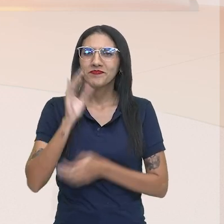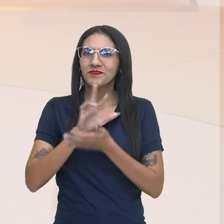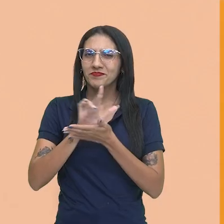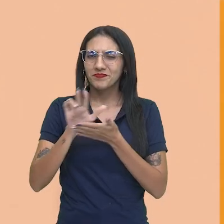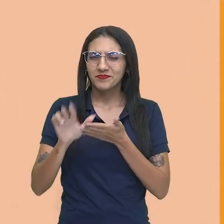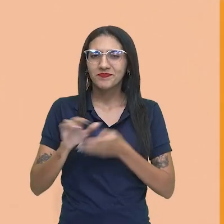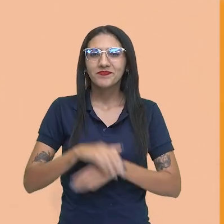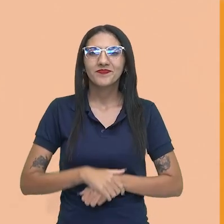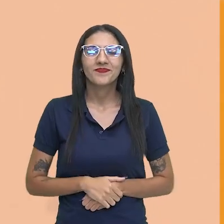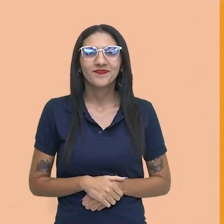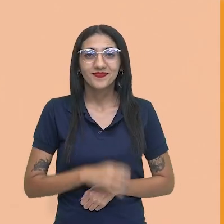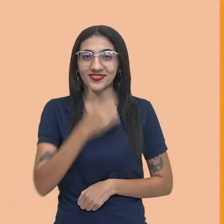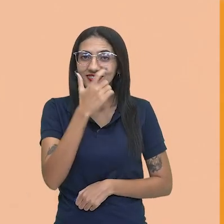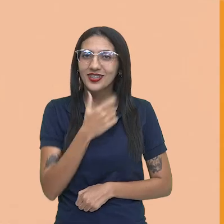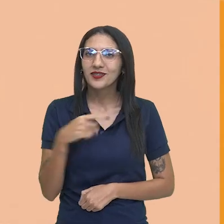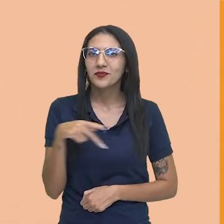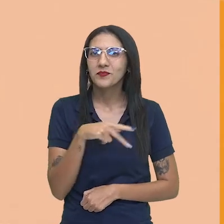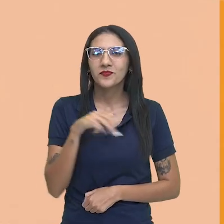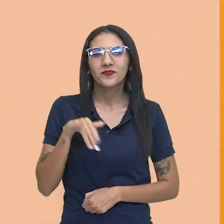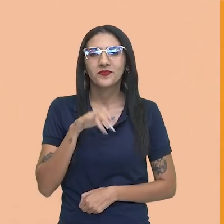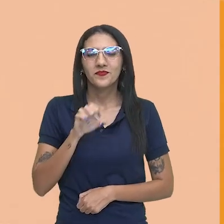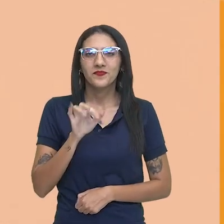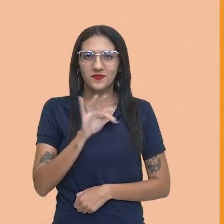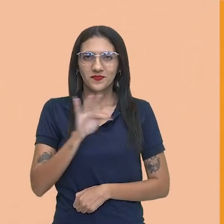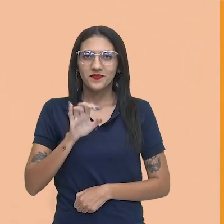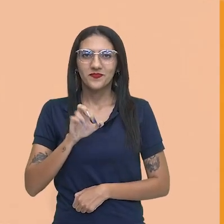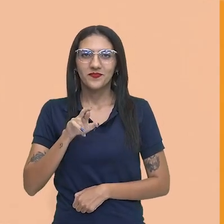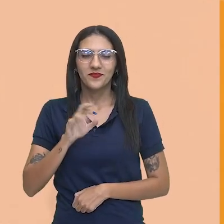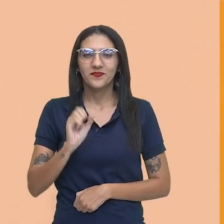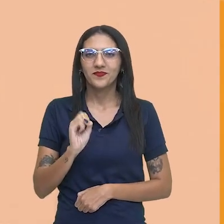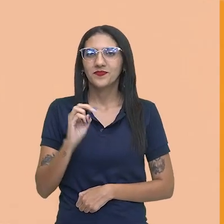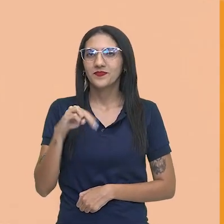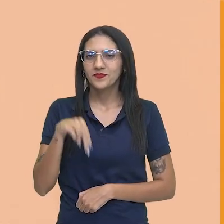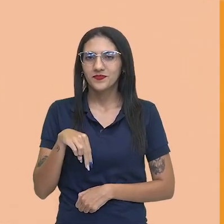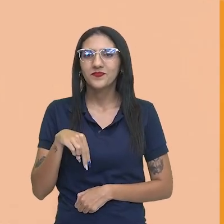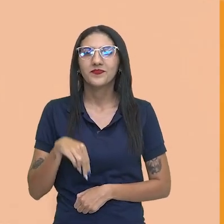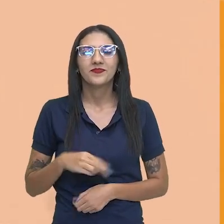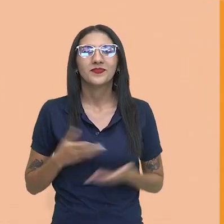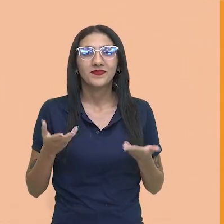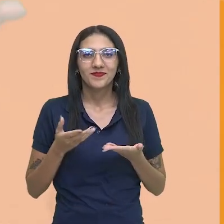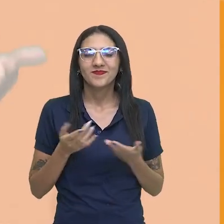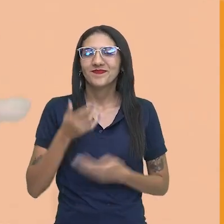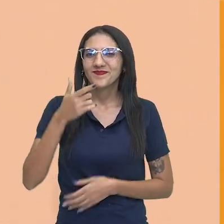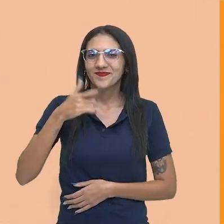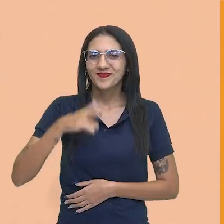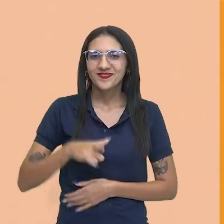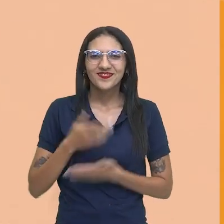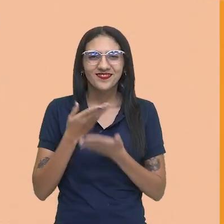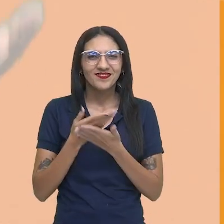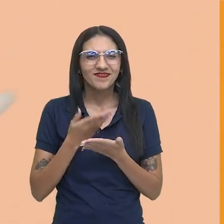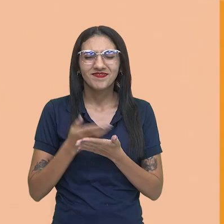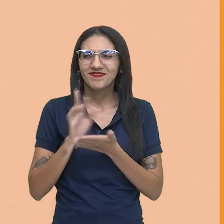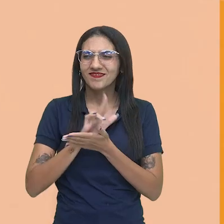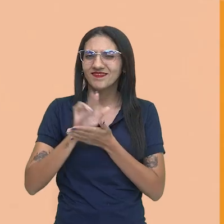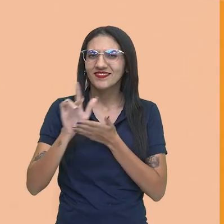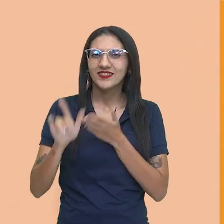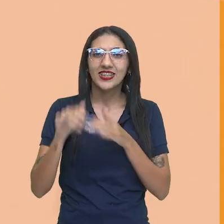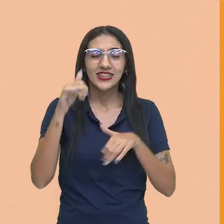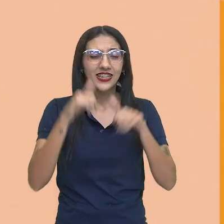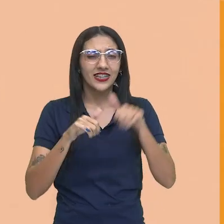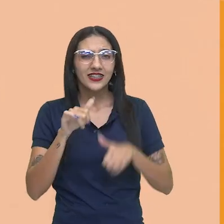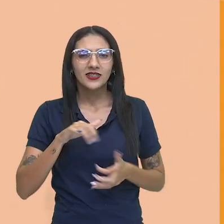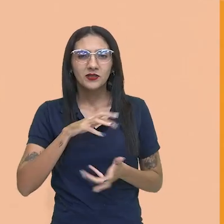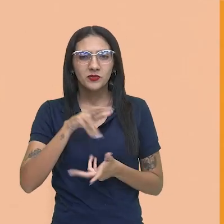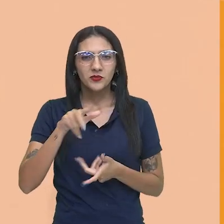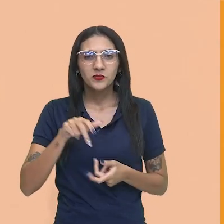nosso mundo. Eu sou o professor Jefferson, estou com vocês aqui realizando essas grandes análises, né, sobre o nosso